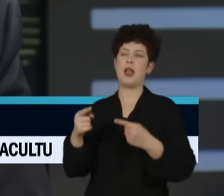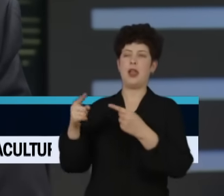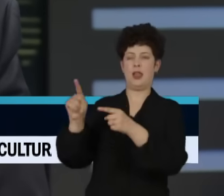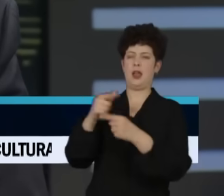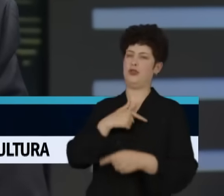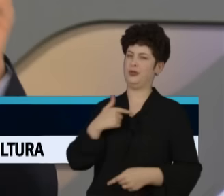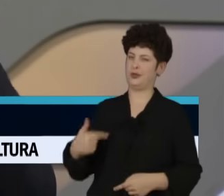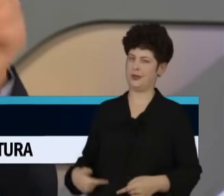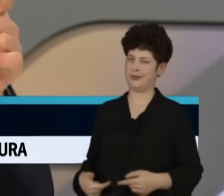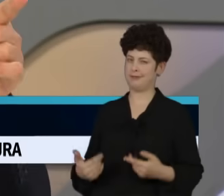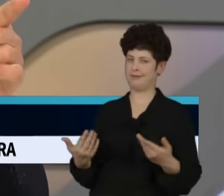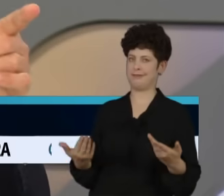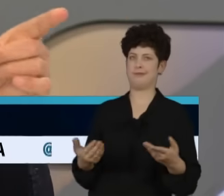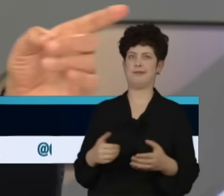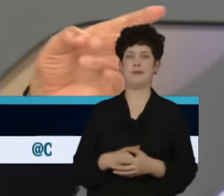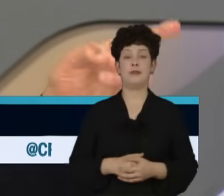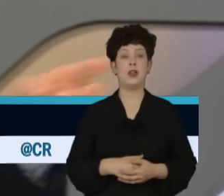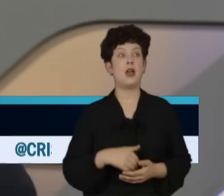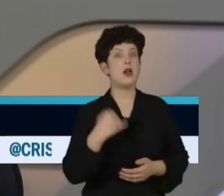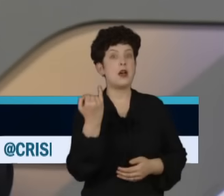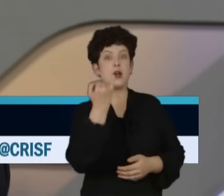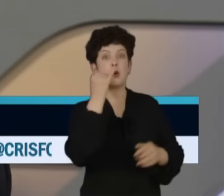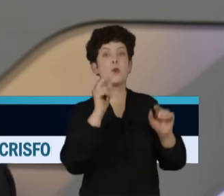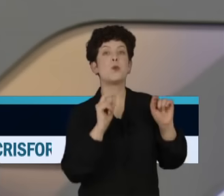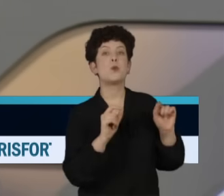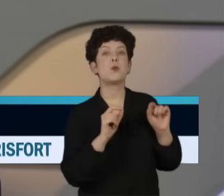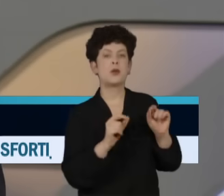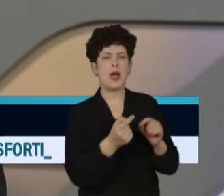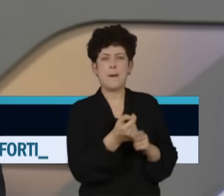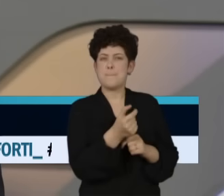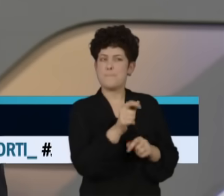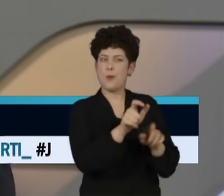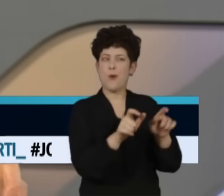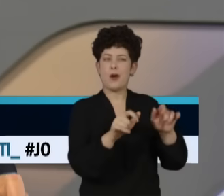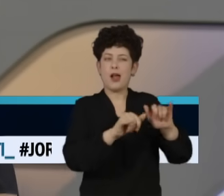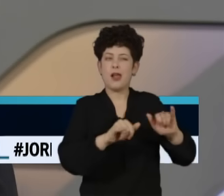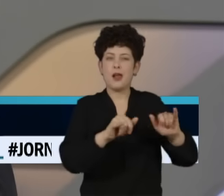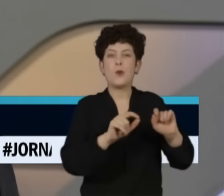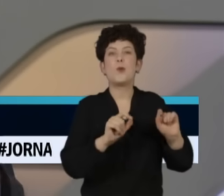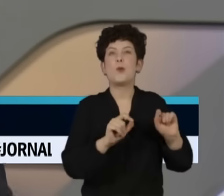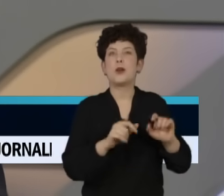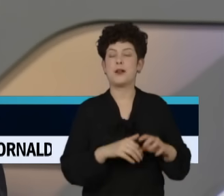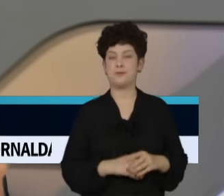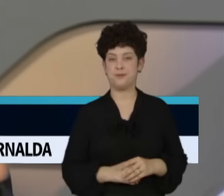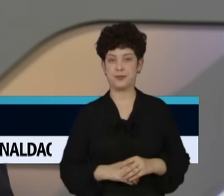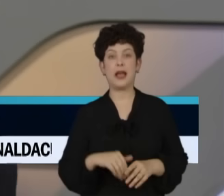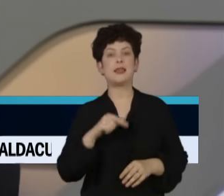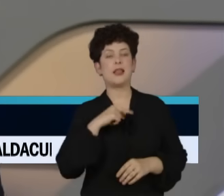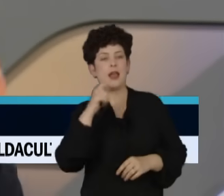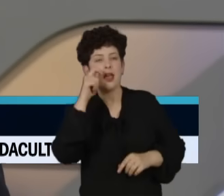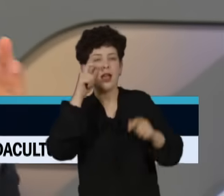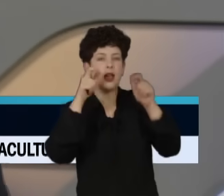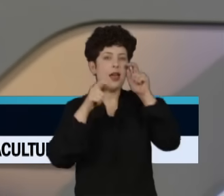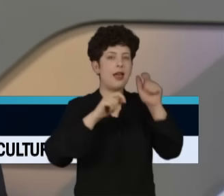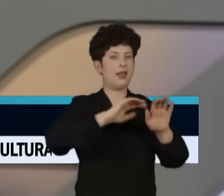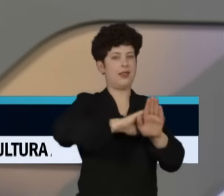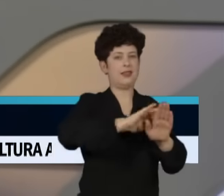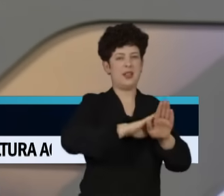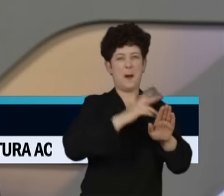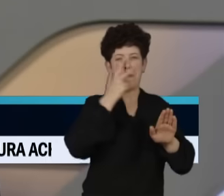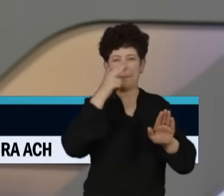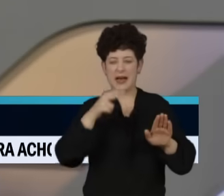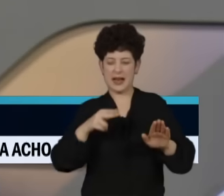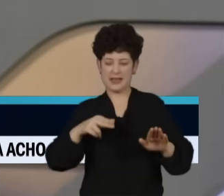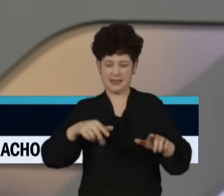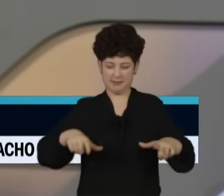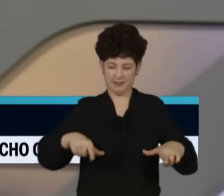China. Tem uma questão que eu acho muito relevante também, que pouca gente tá dizendo, o interesse, existem interesses, esse xadrez da